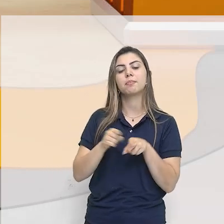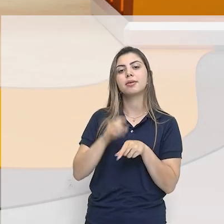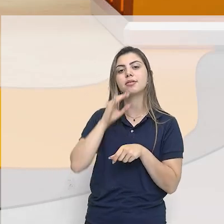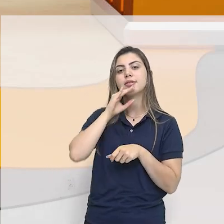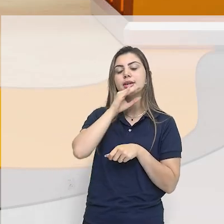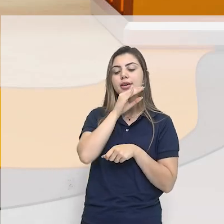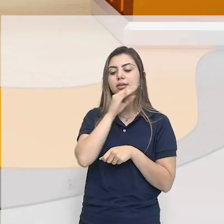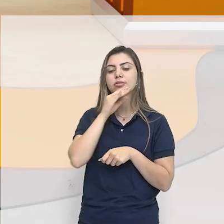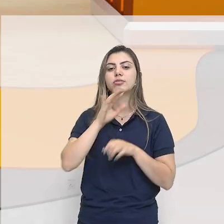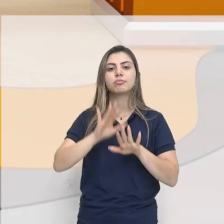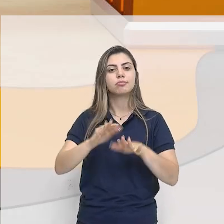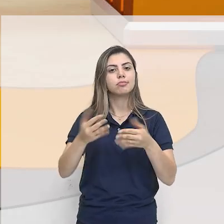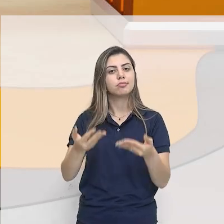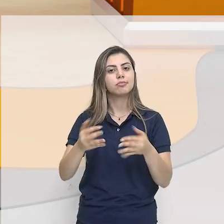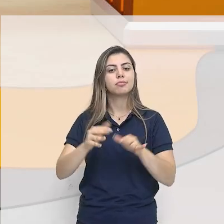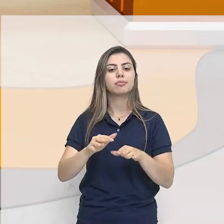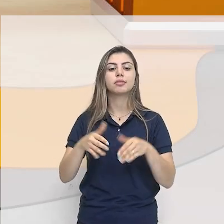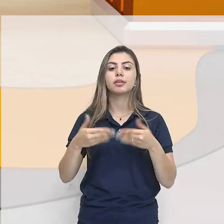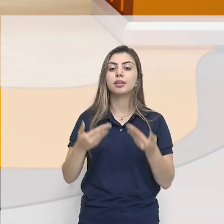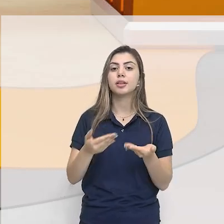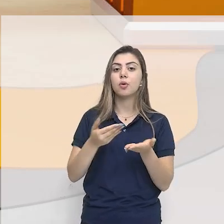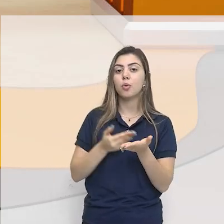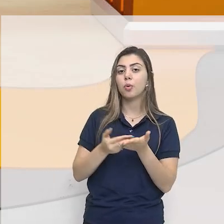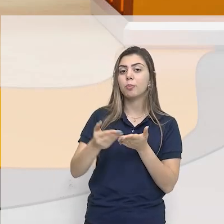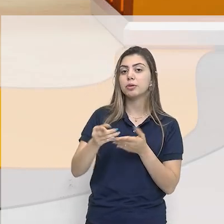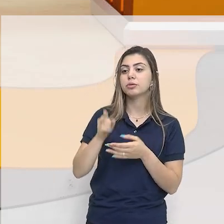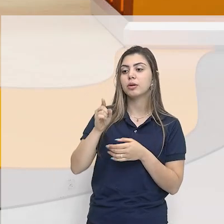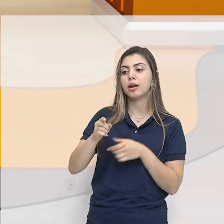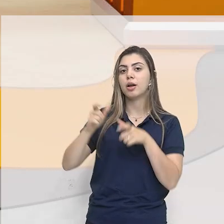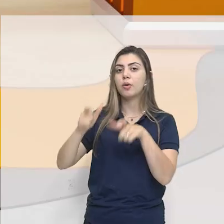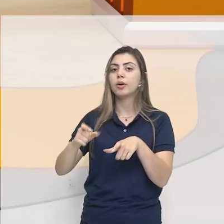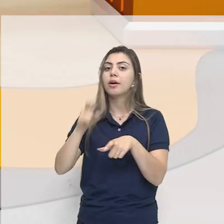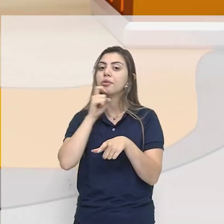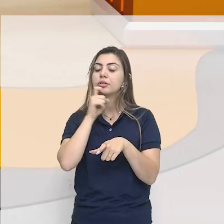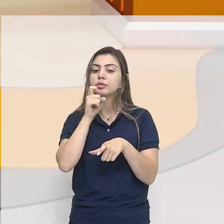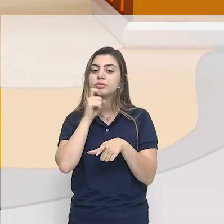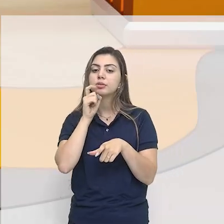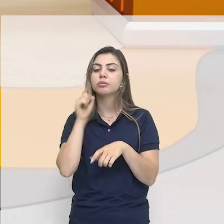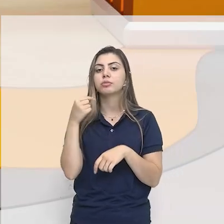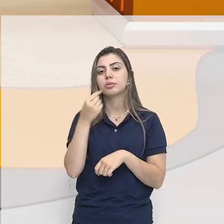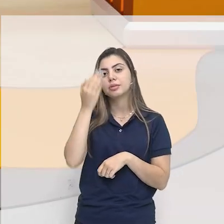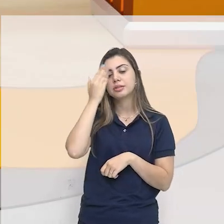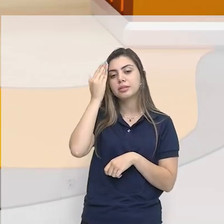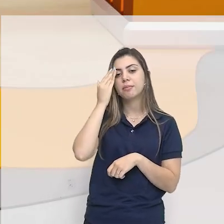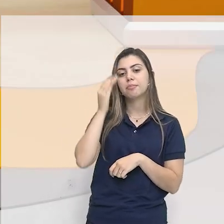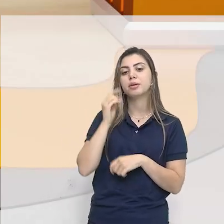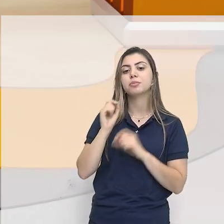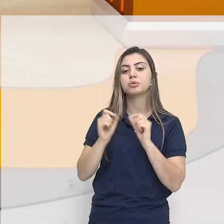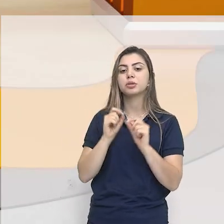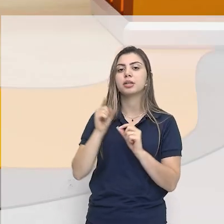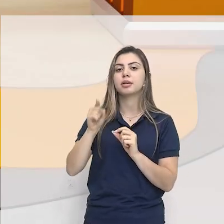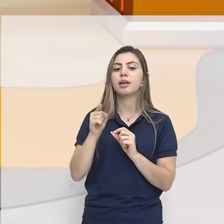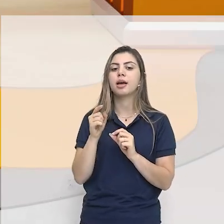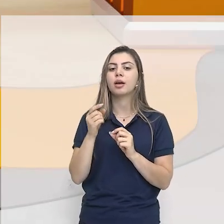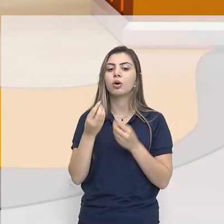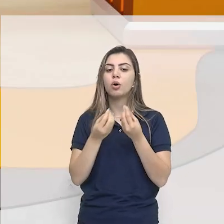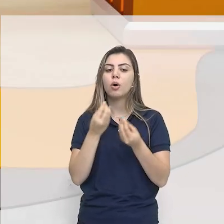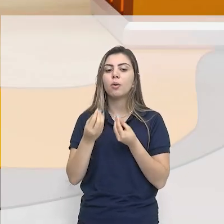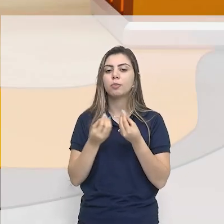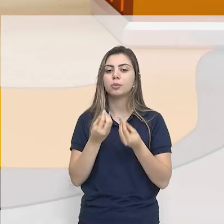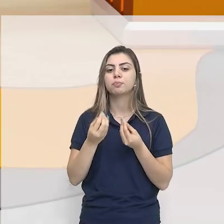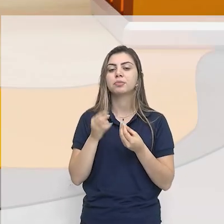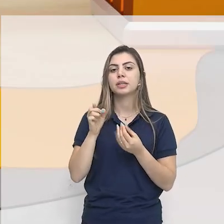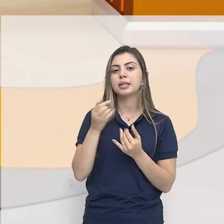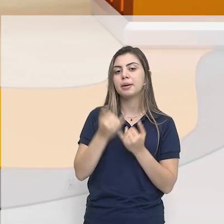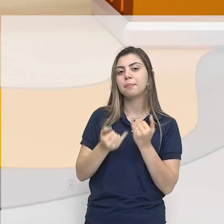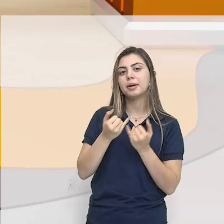Homo neanderthalensis, ele surgiu então numa região de frio, na era glacial. Embora fosse mais baixo, era muito mais parecido